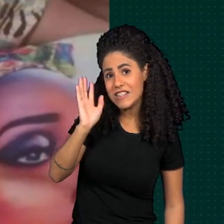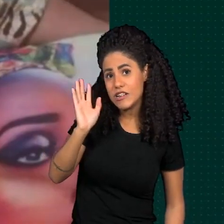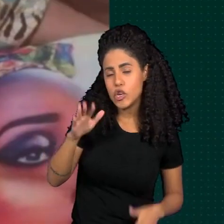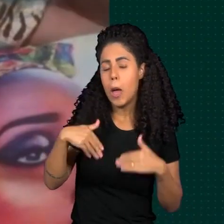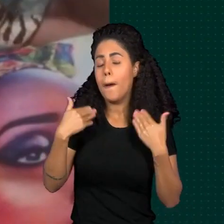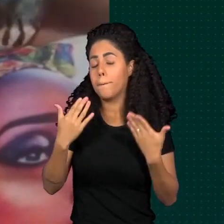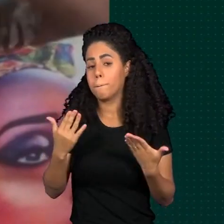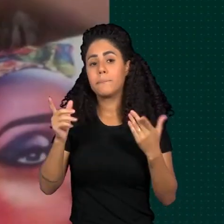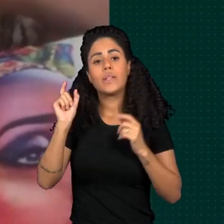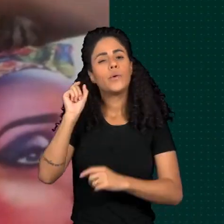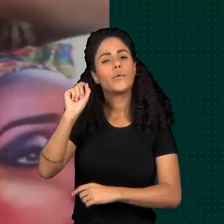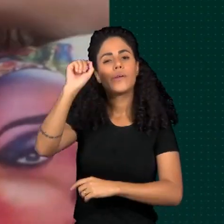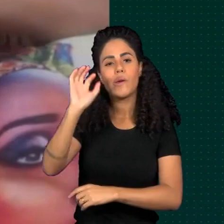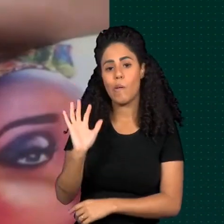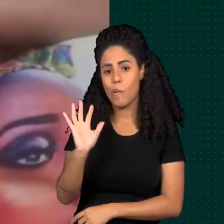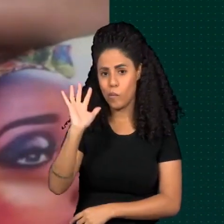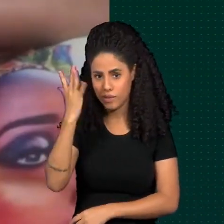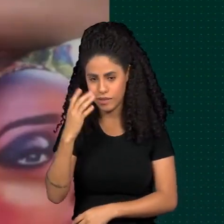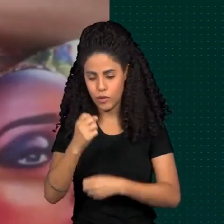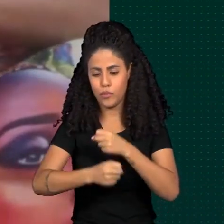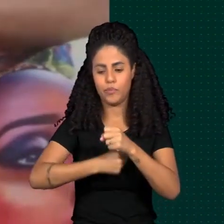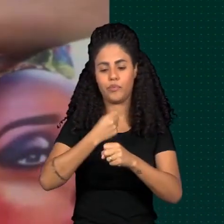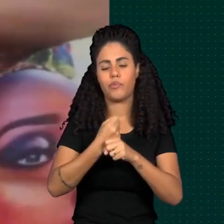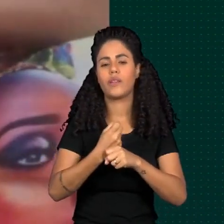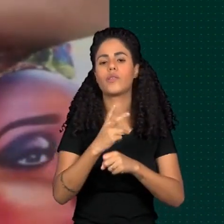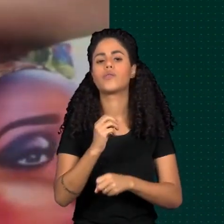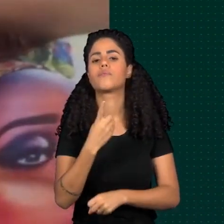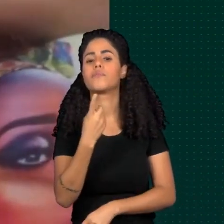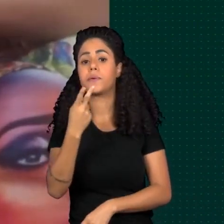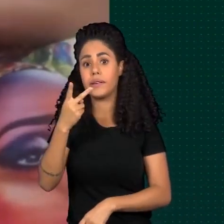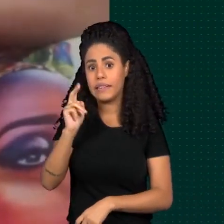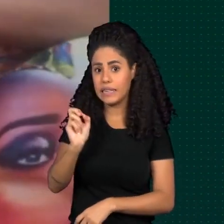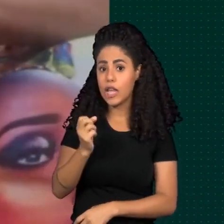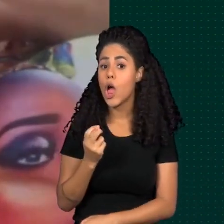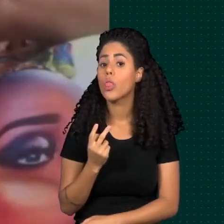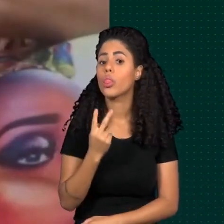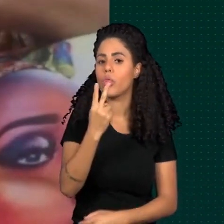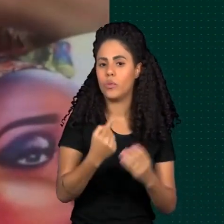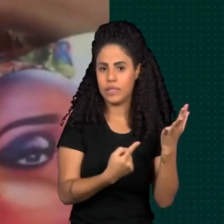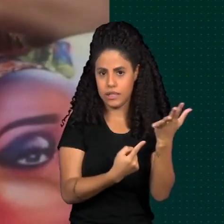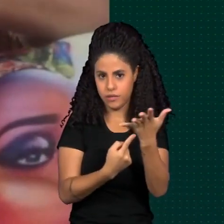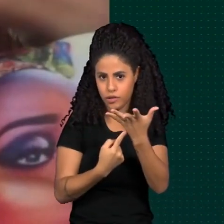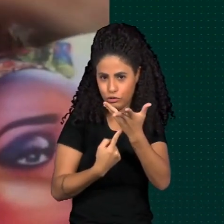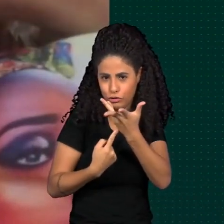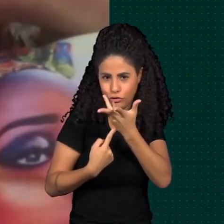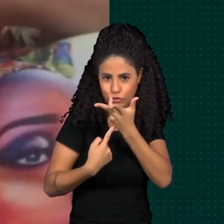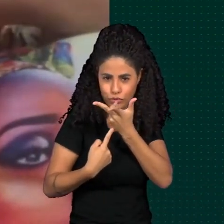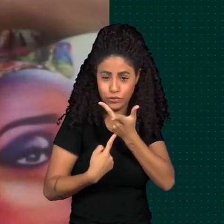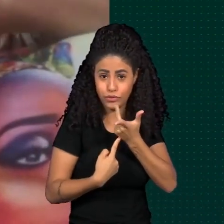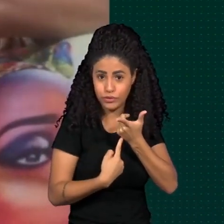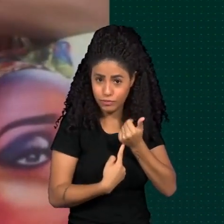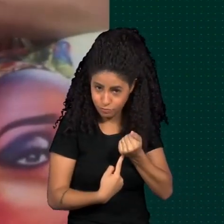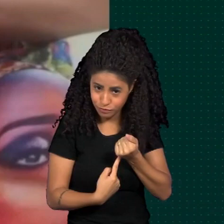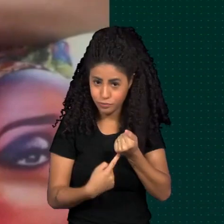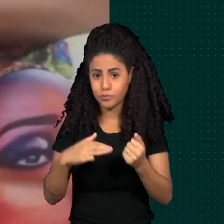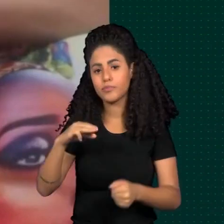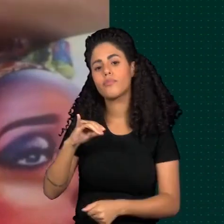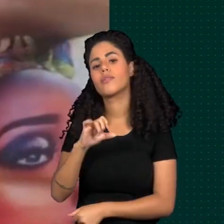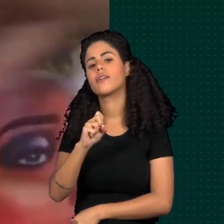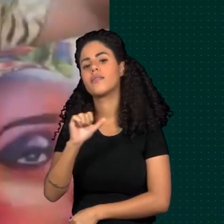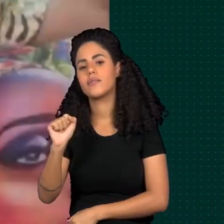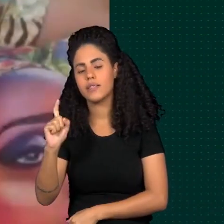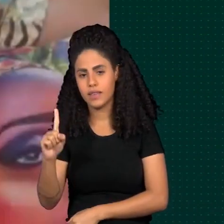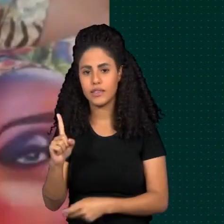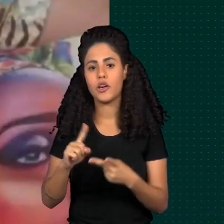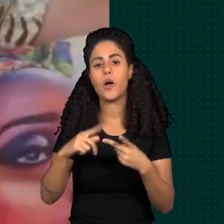O que aconteceu foi o seguinte, em 2015... dois artistas plásticos, Moisés Patrício e o